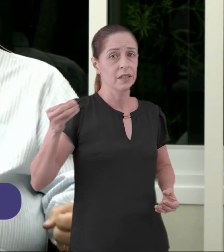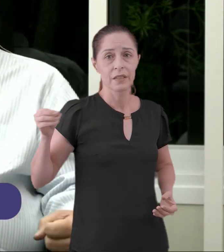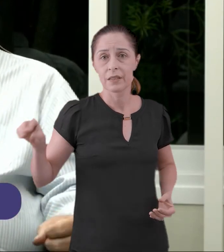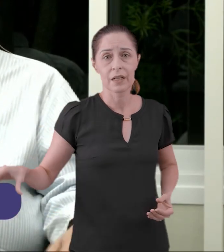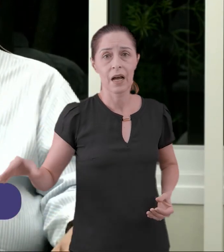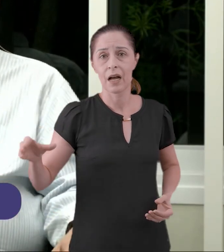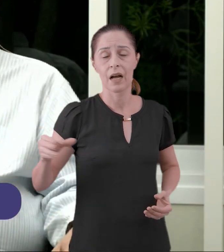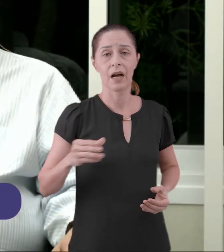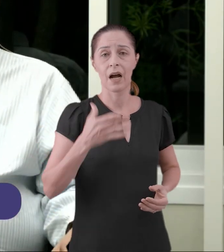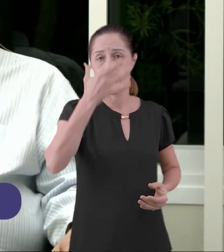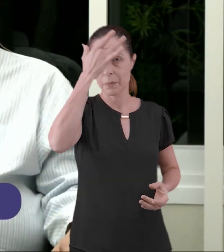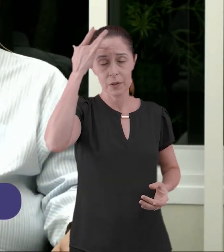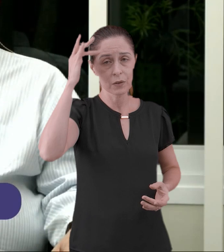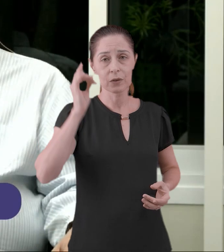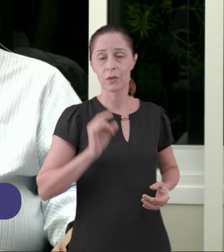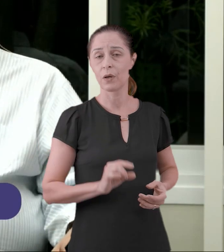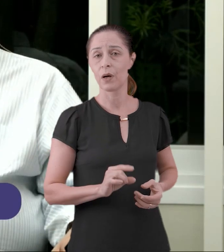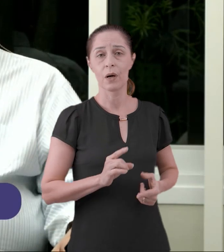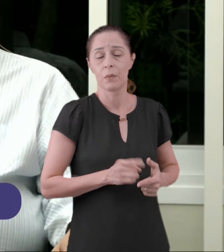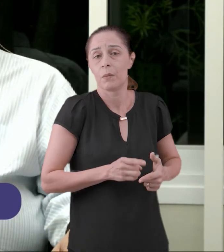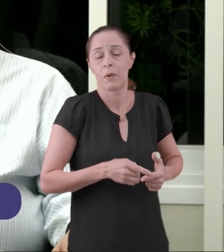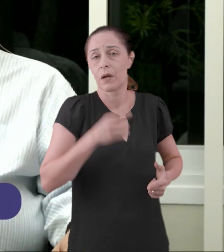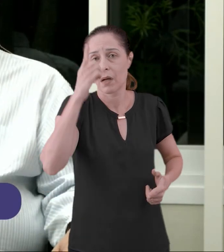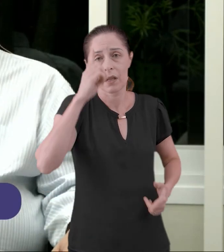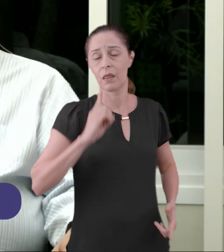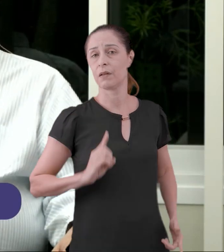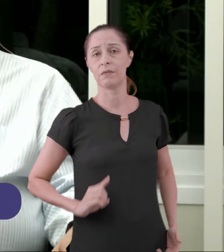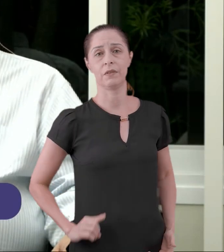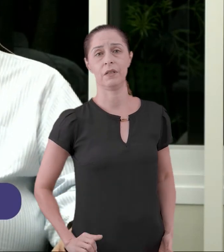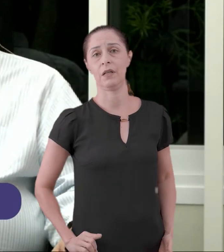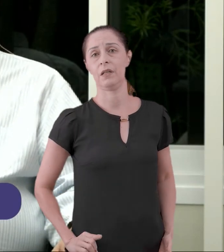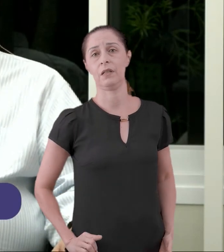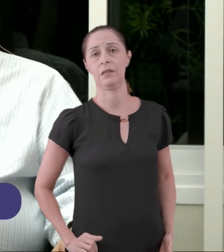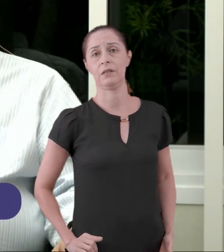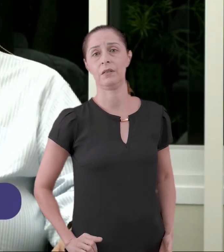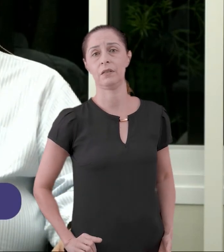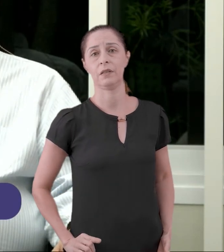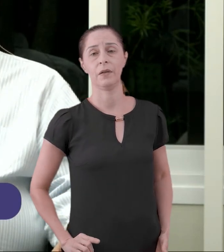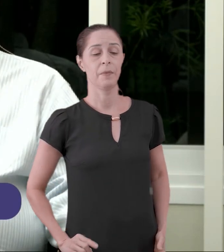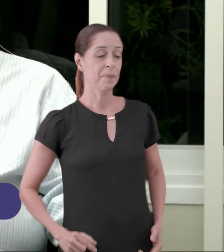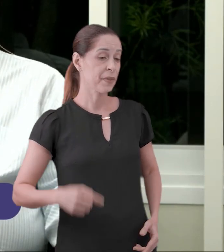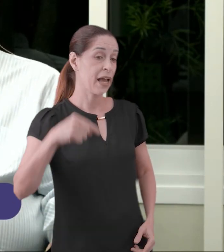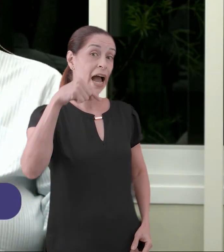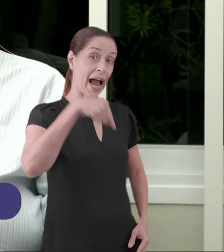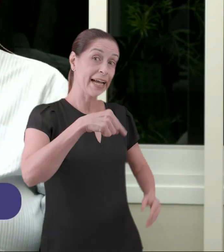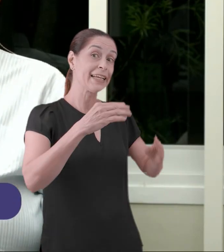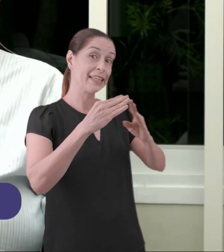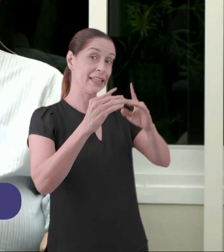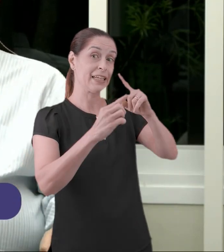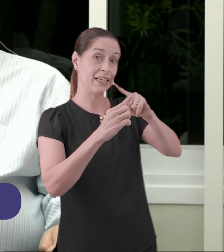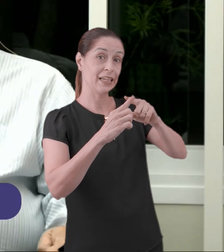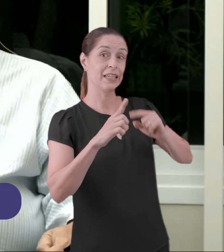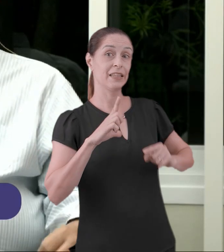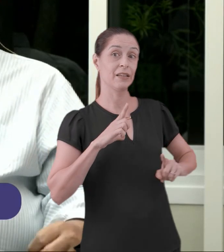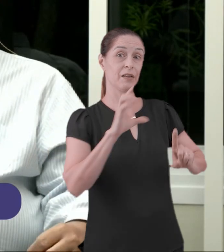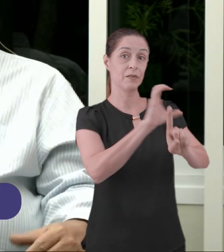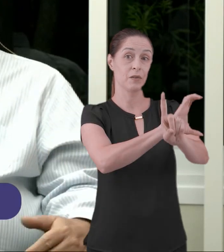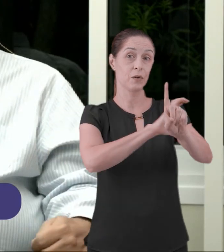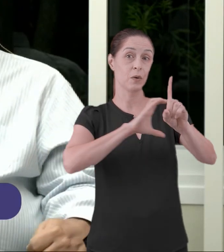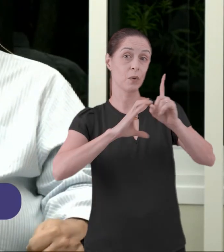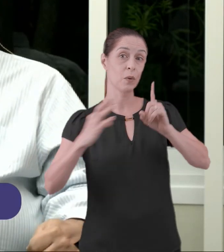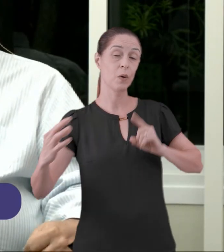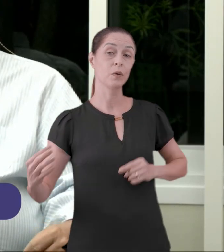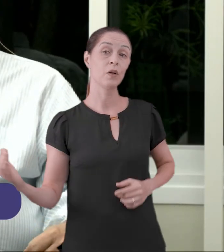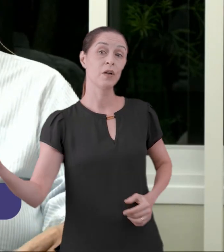né? Nós tivemos casos aqui, uma vez eu participei de um culto aqui na igreja, onde vieram